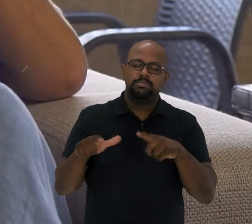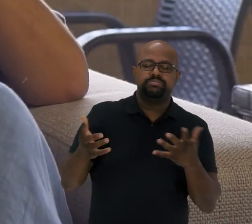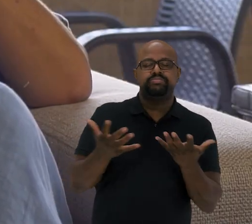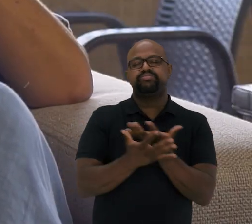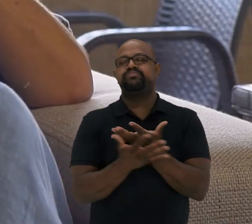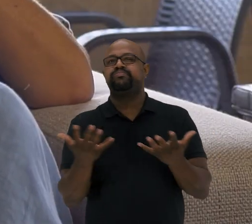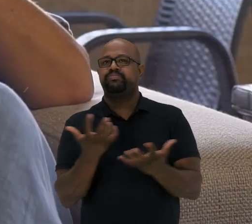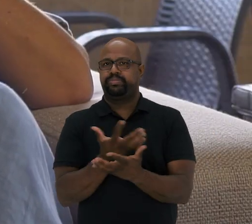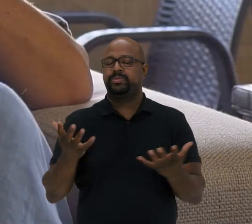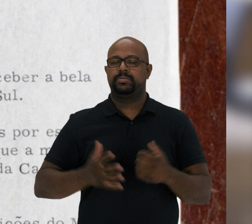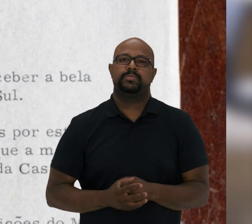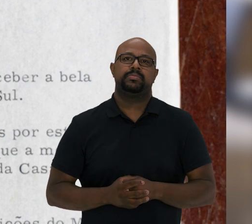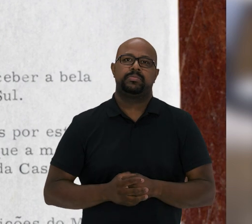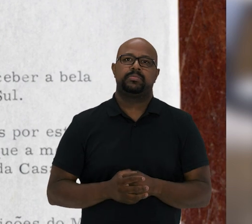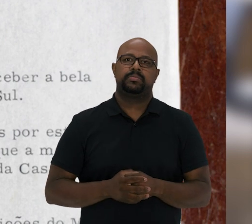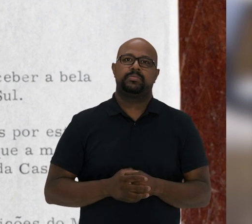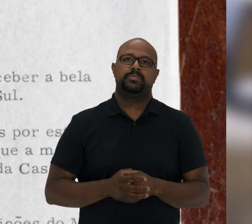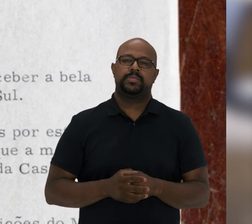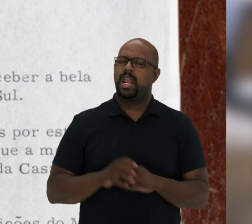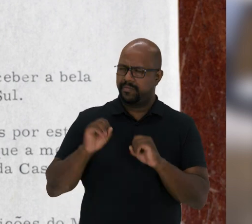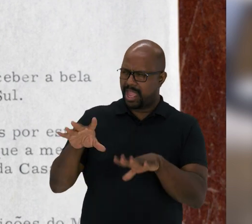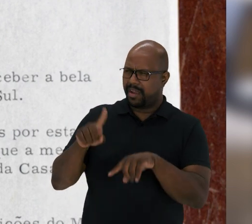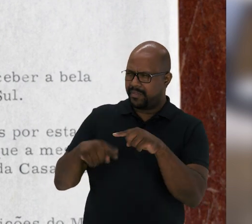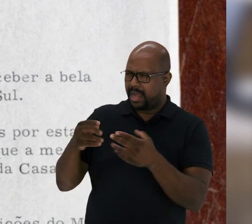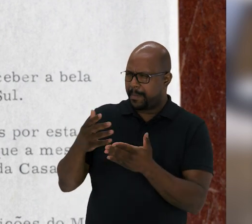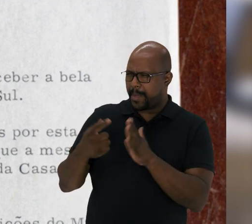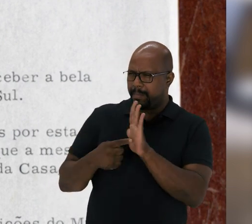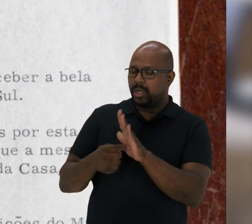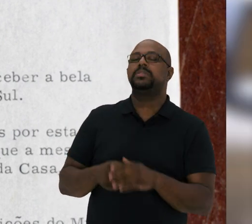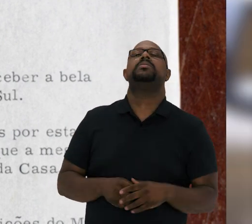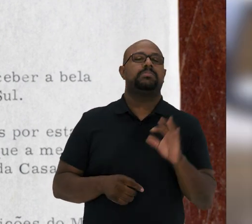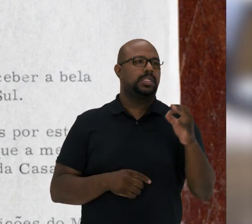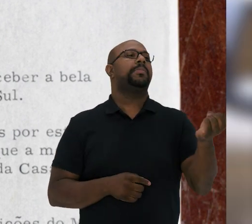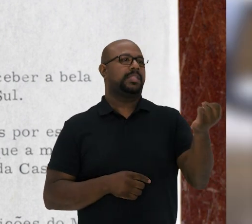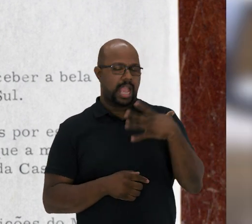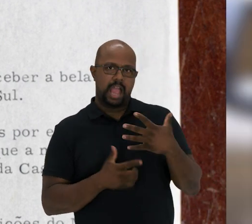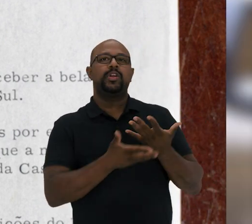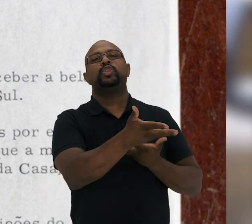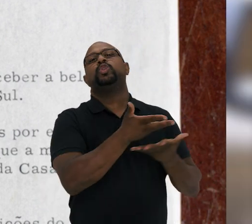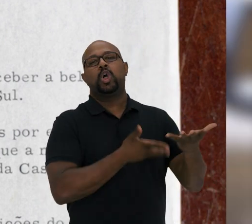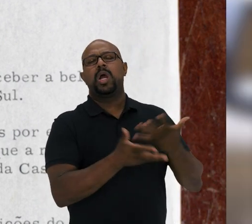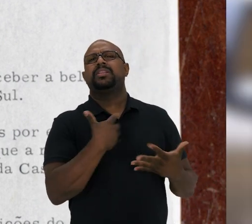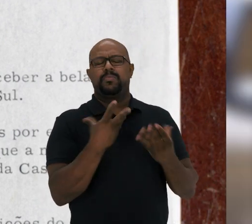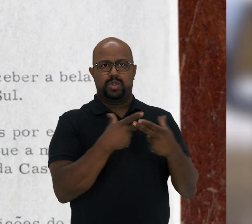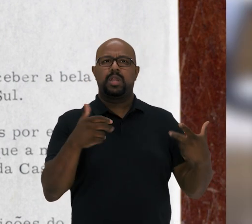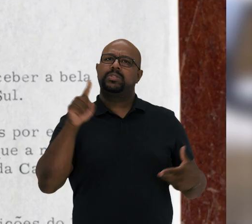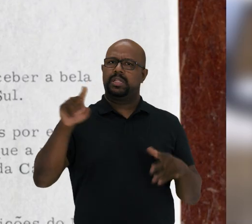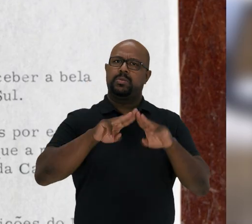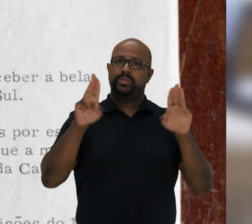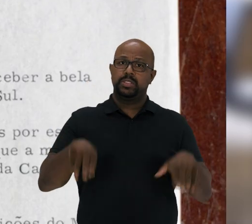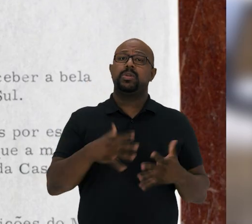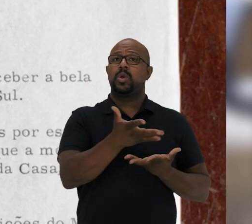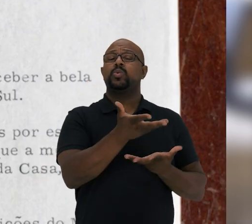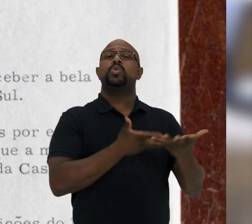trabalhar dessa maneira. Ele enviava amostras, né, para a instituição? Mandava, fazia trocas também. Ele tem muita coisa lá